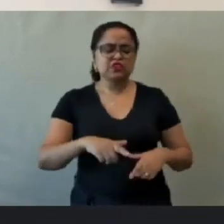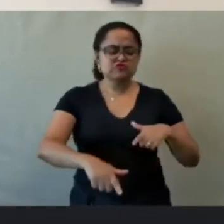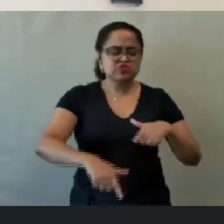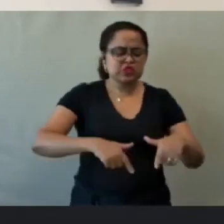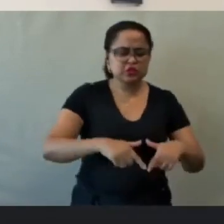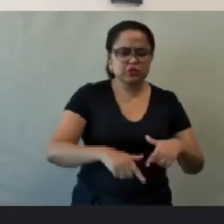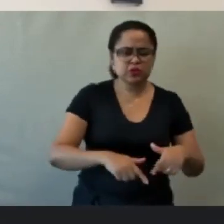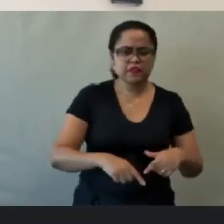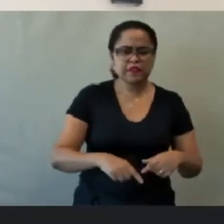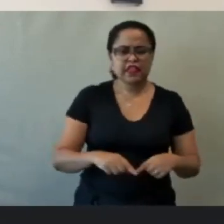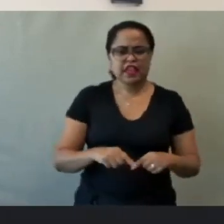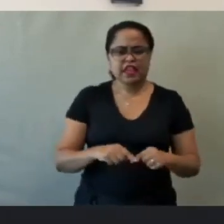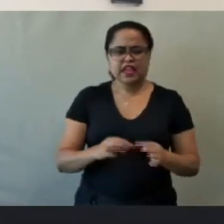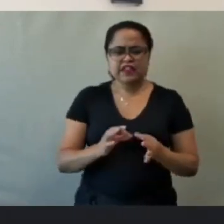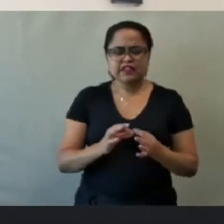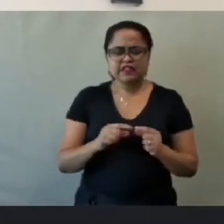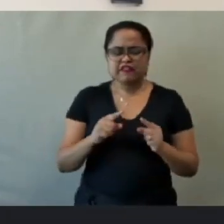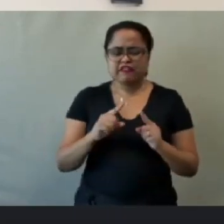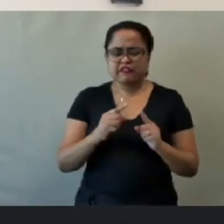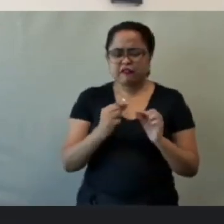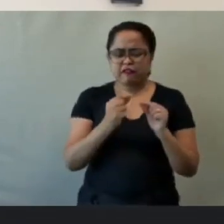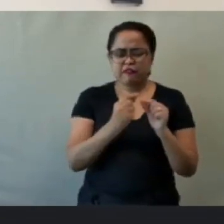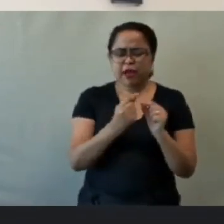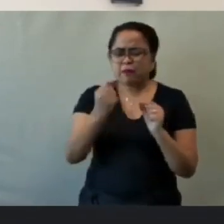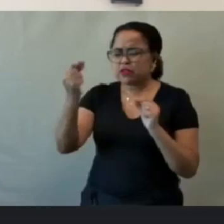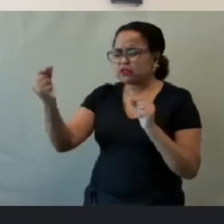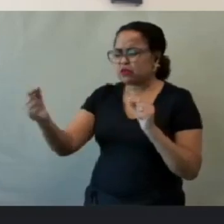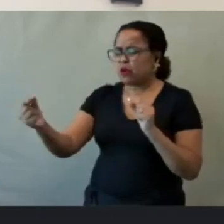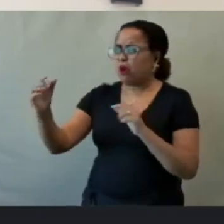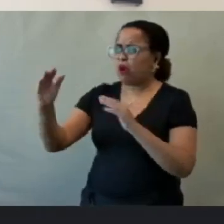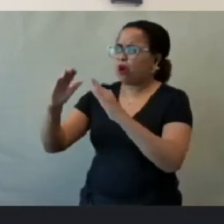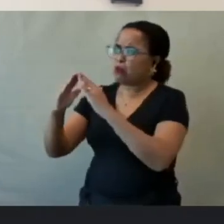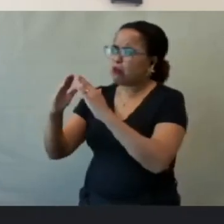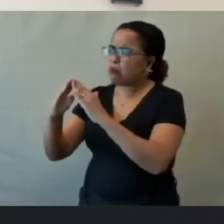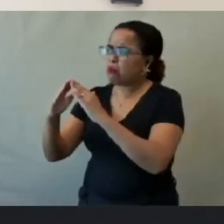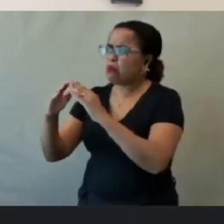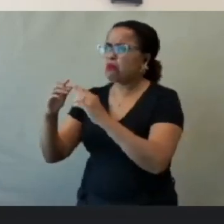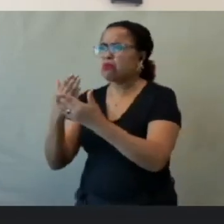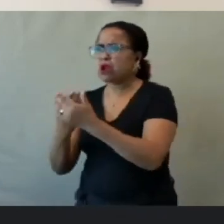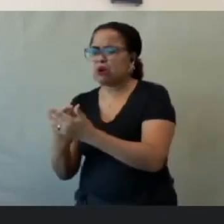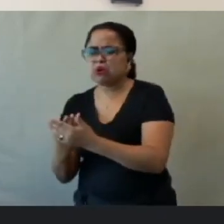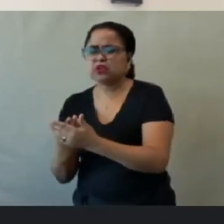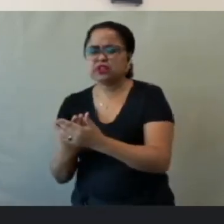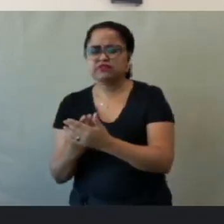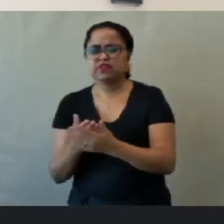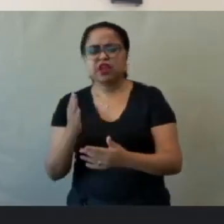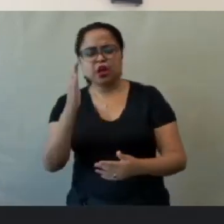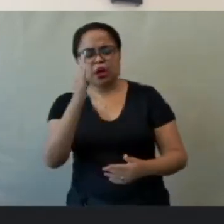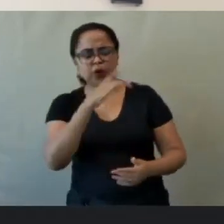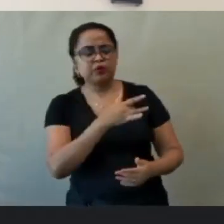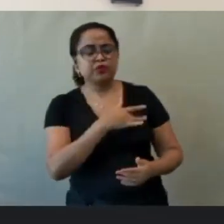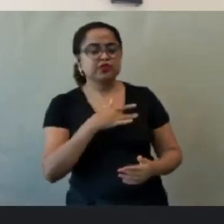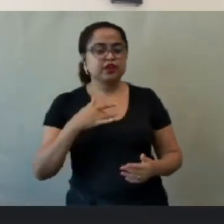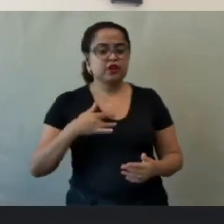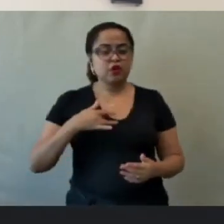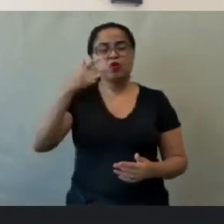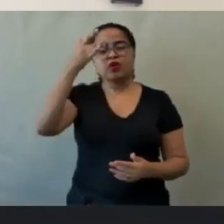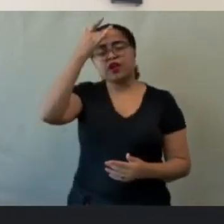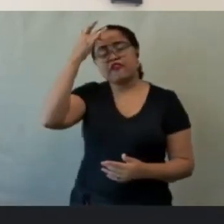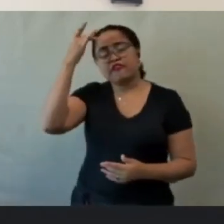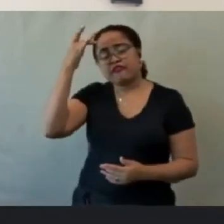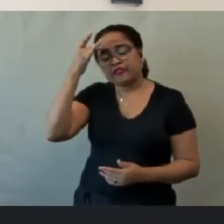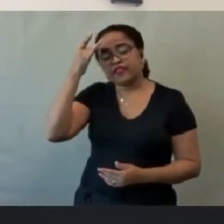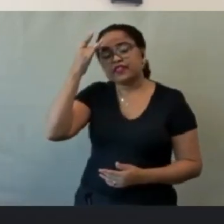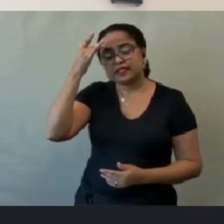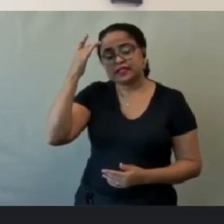escola para outra, isso é extremamente ruim para a nossa saúde. Nossa saúde mental, física,